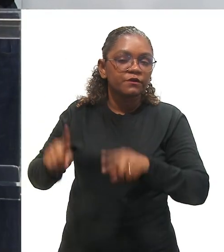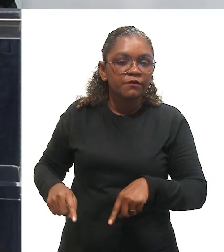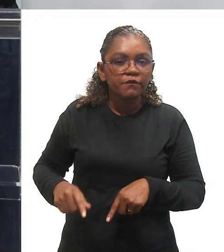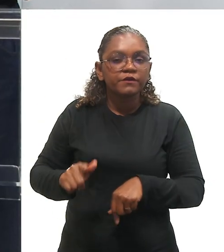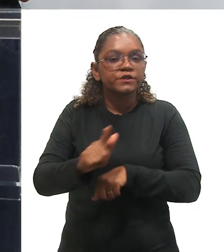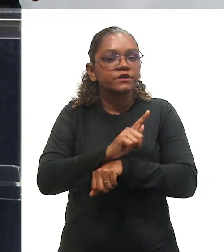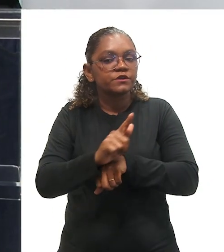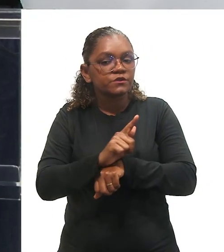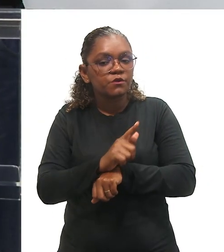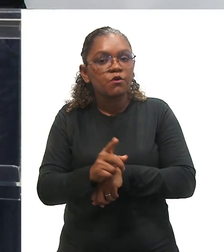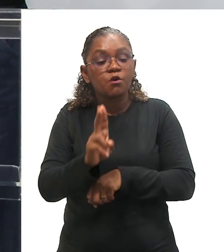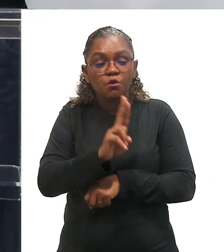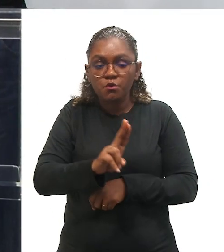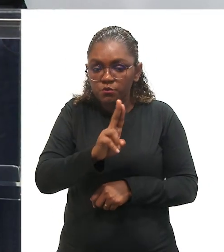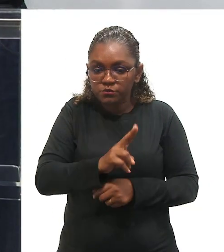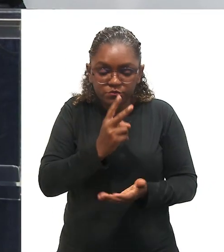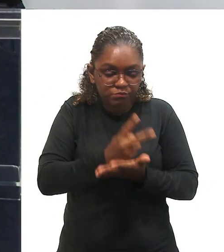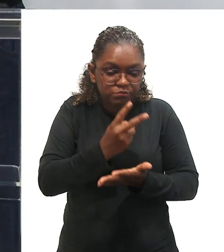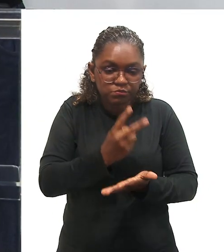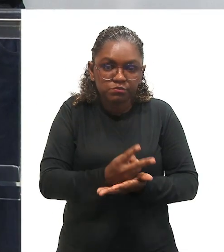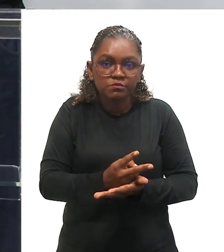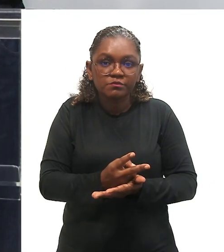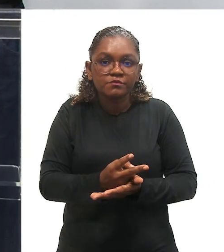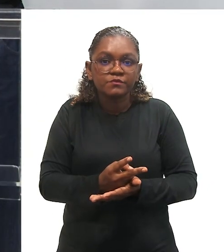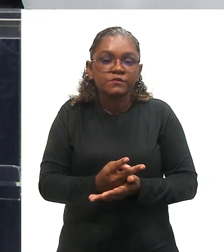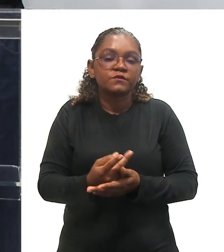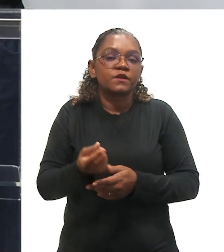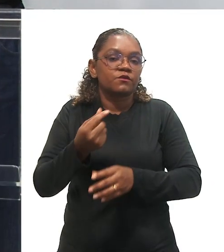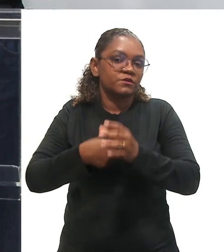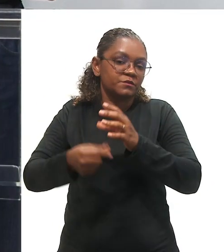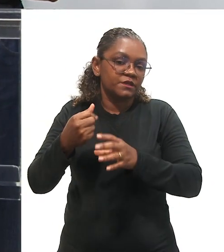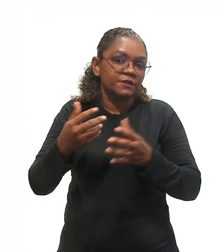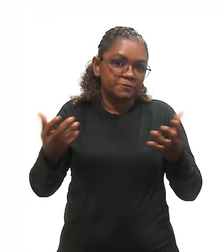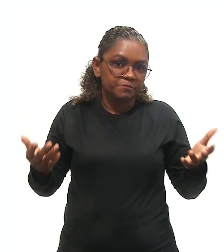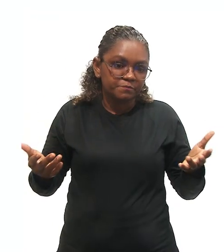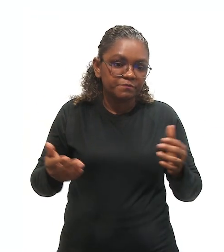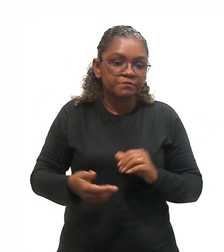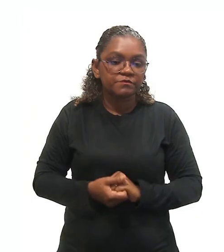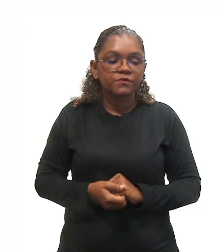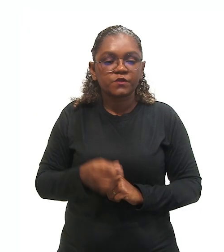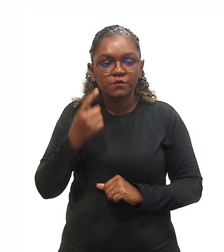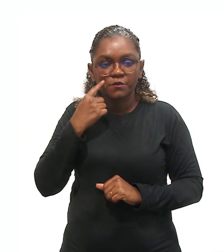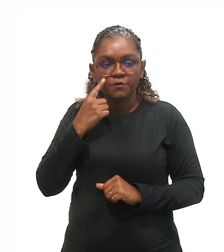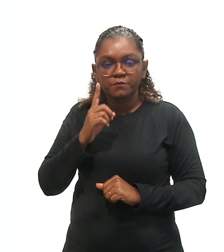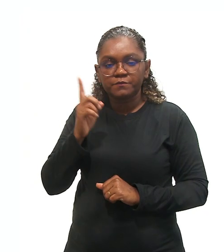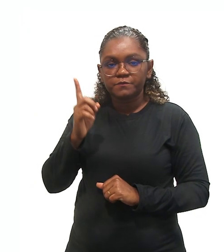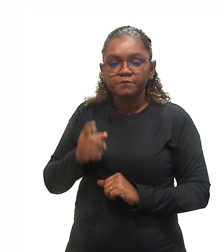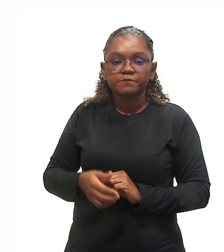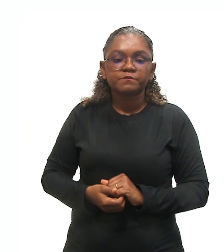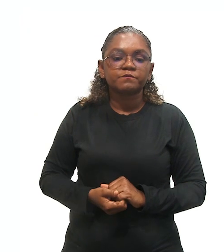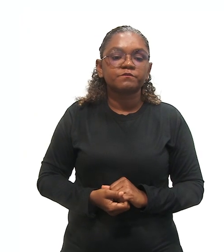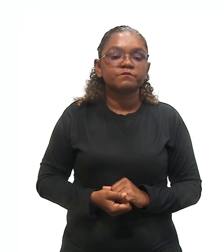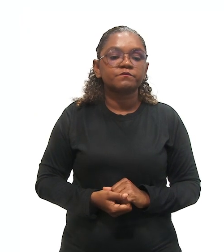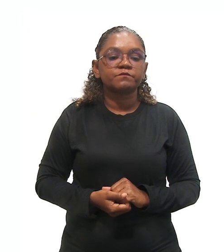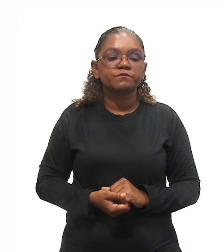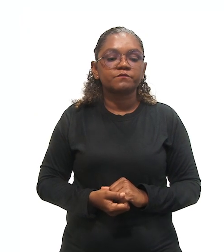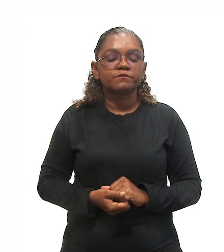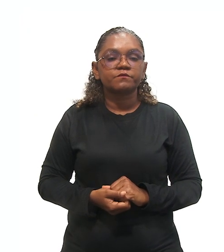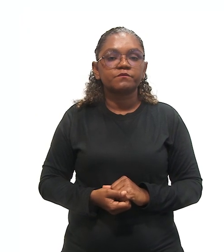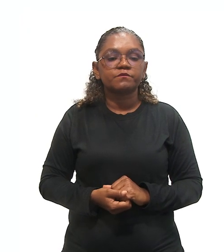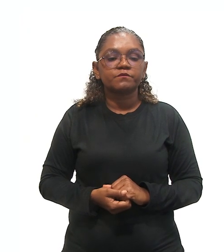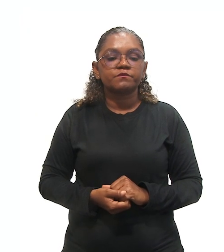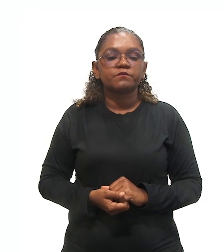que utilize muito bem esse mecanismo, essa ferramenta que é a contabilidade pública. São as contas